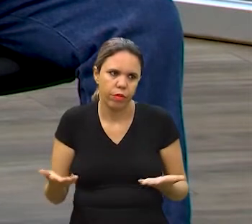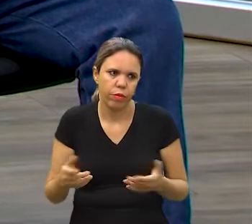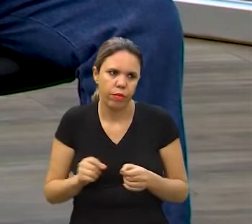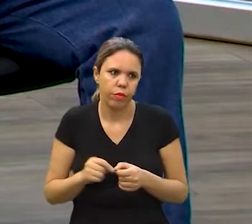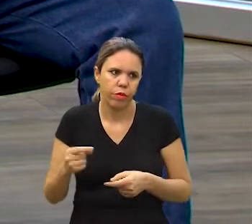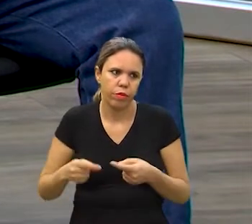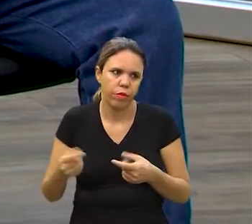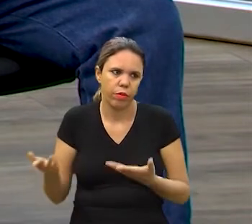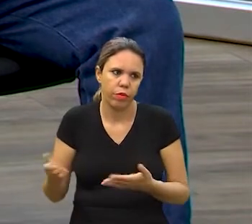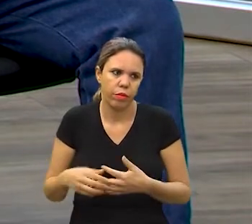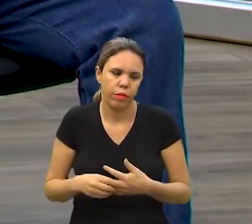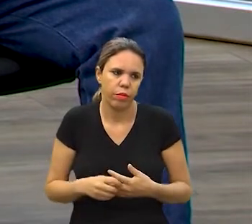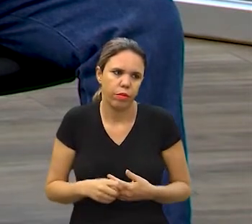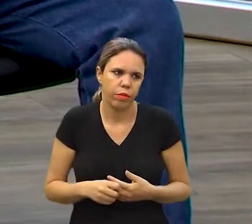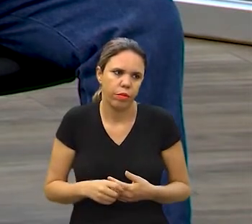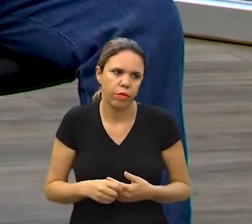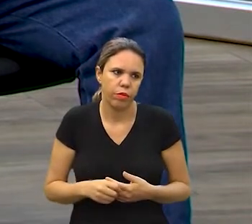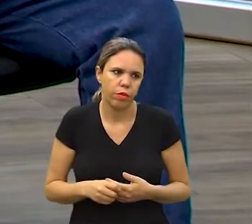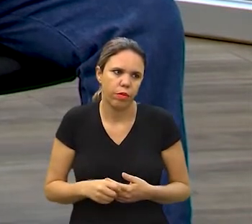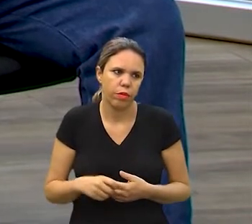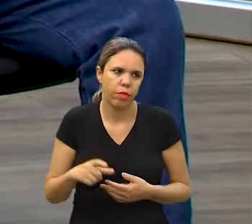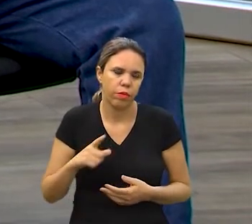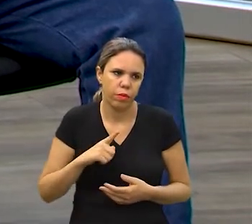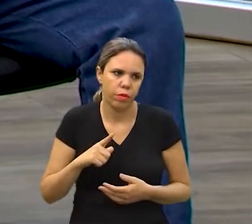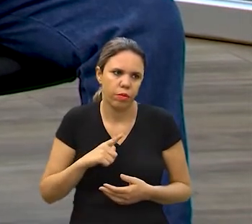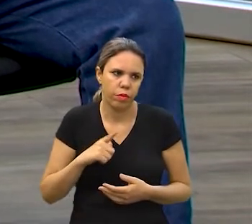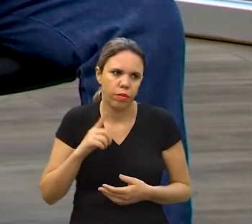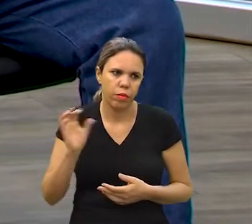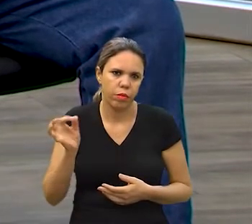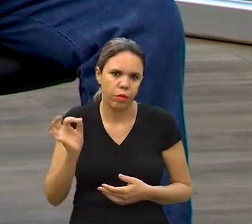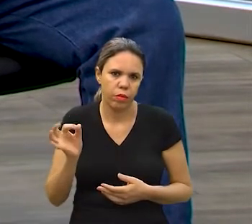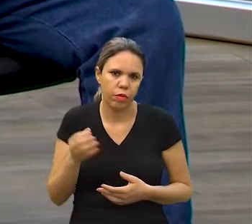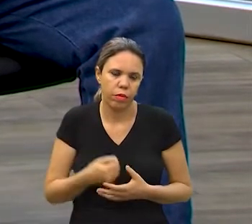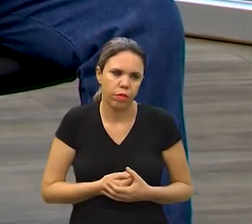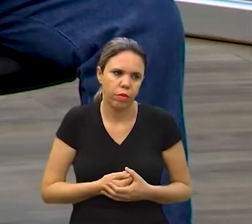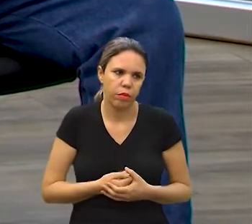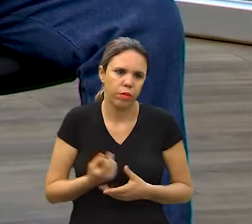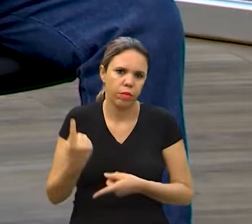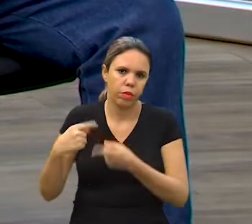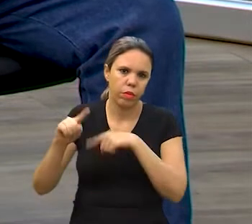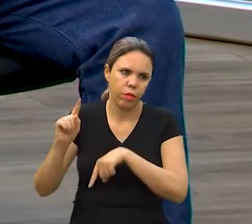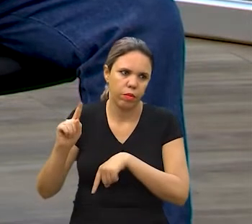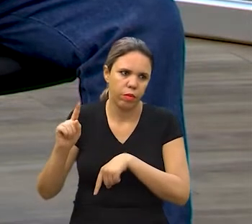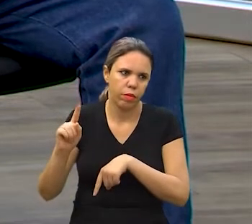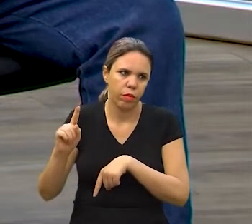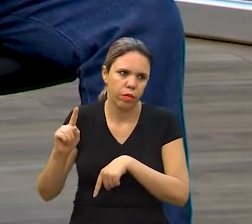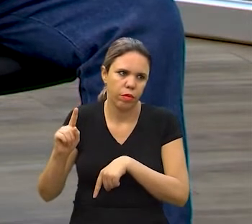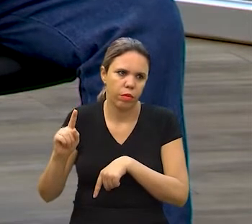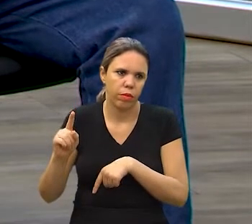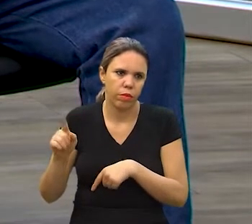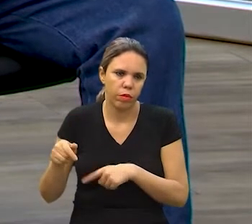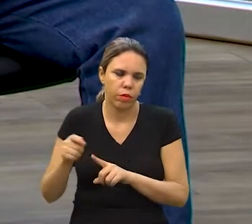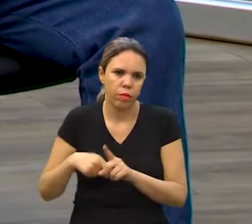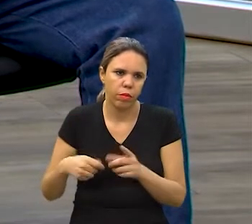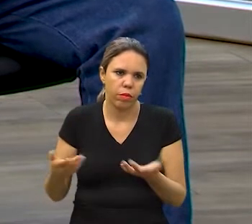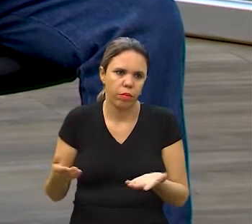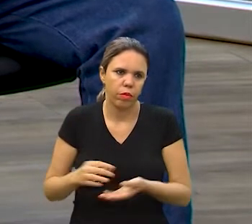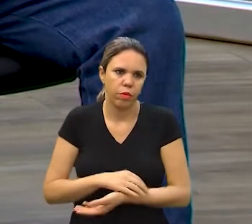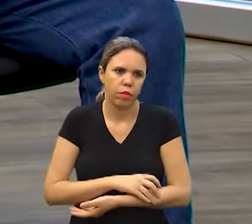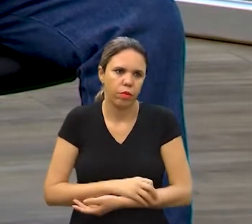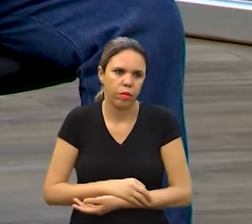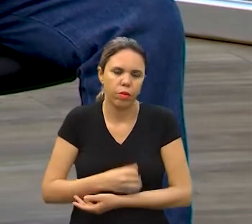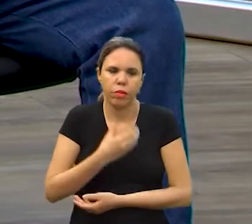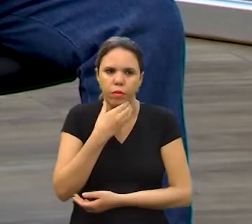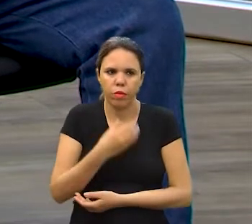demanda agora que a gente está discutindo é exatamente essa, que eu tenho certeza que vai ser de muito sucesso, viu, Marcelo? Esse mês